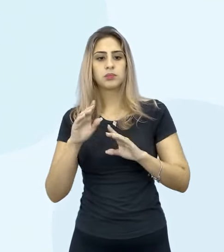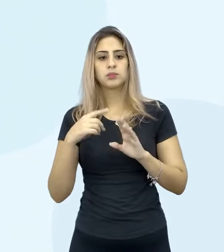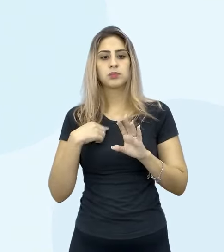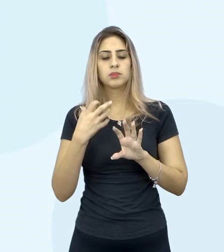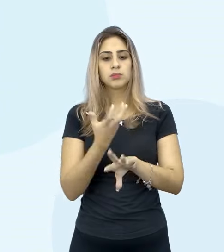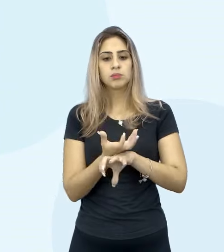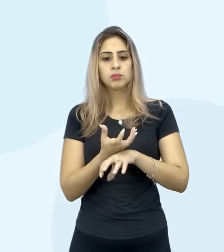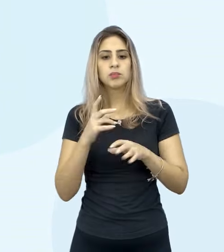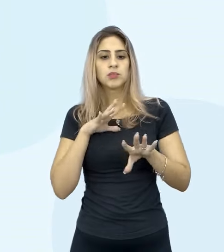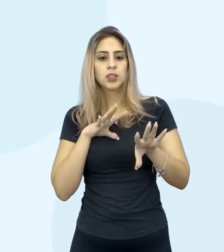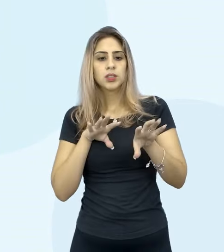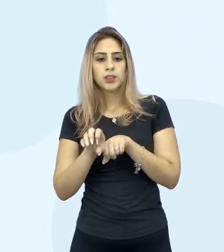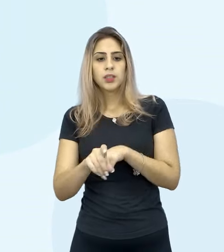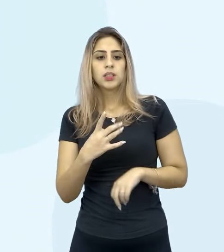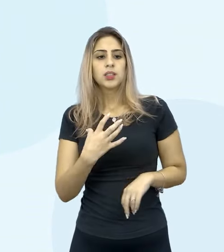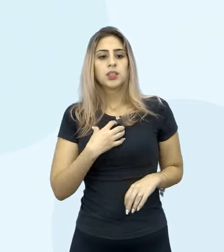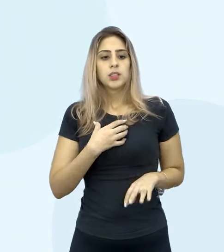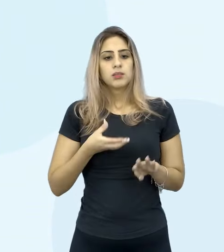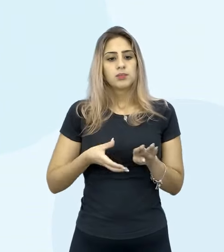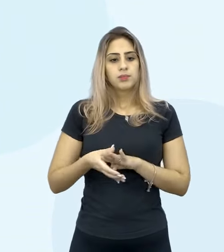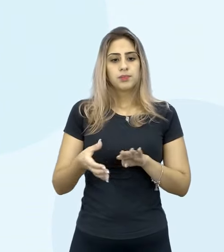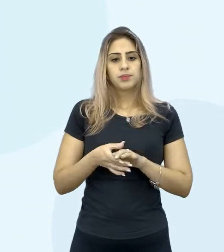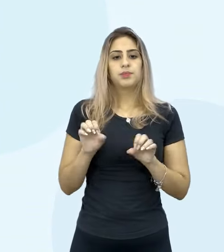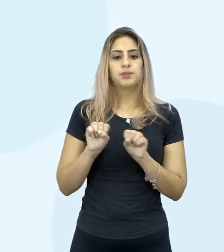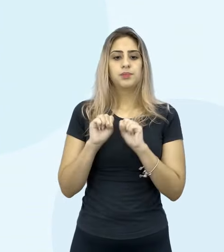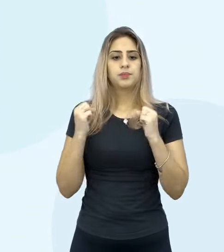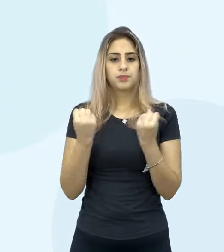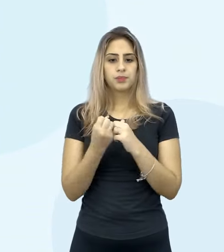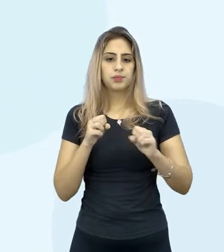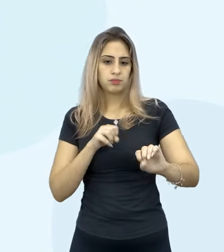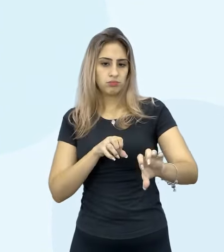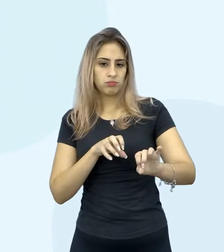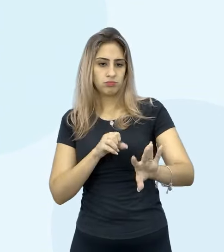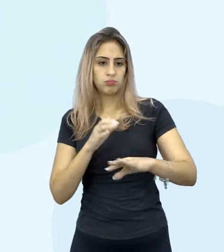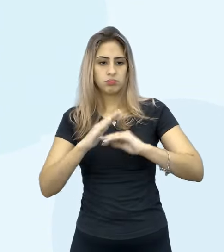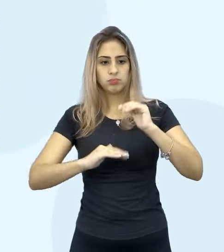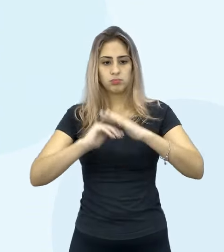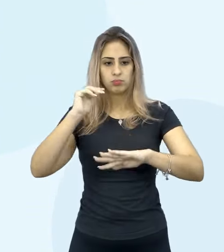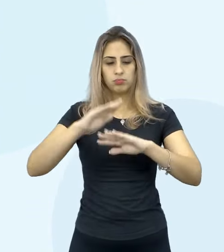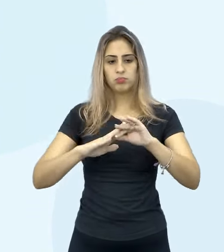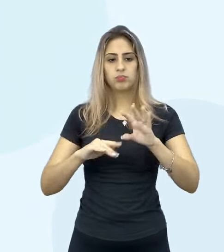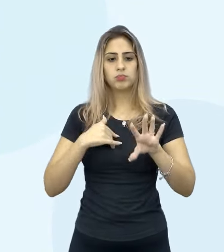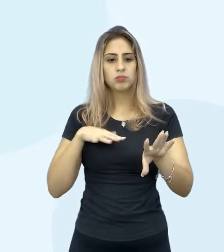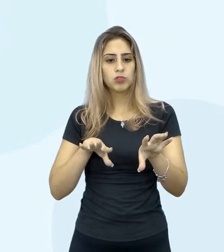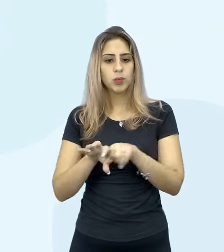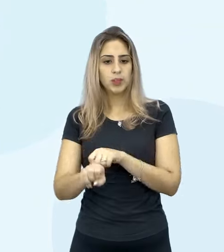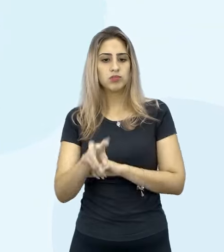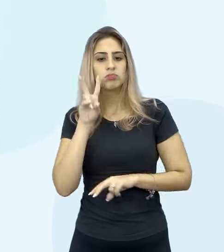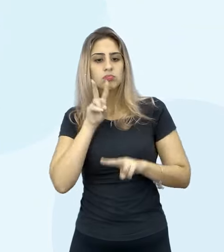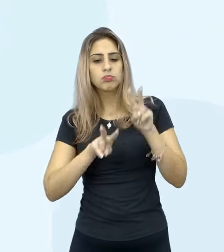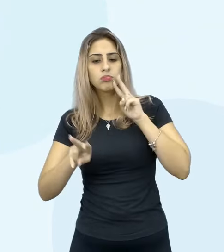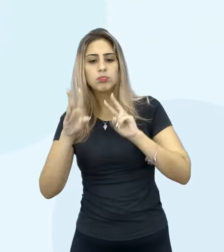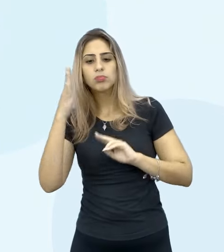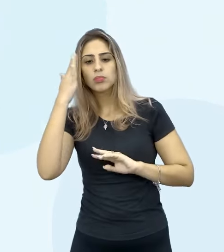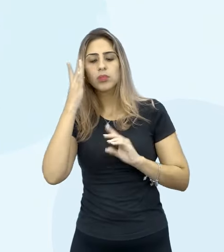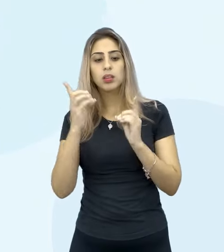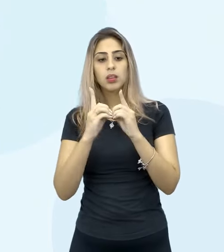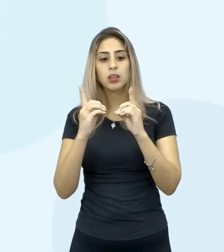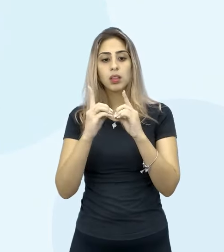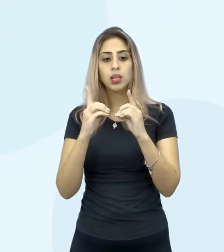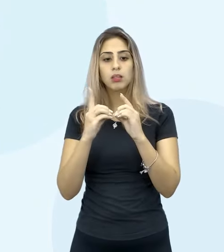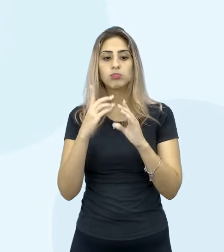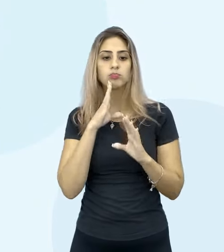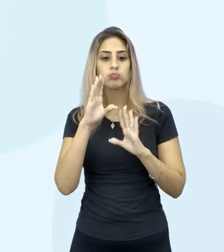itinerários formativos, de modo a orientar os sistemas de ensino na construção dos itinerários formativos, visando atender às